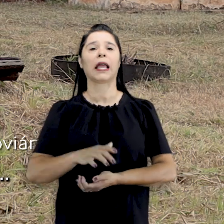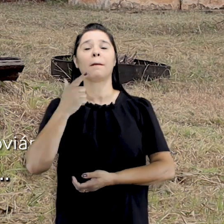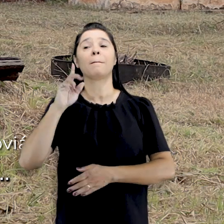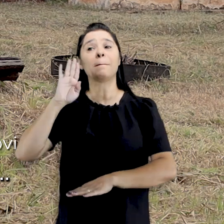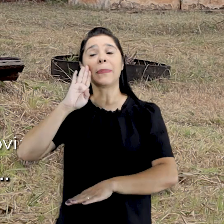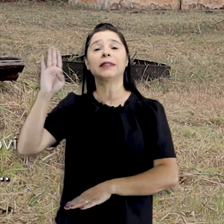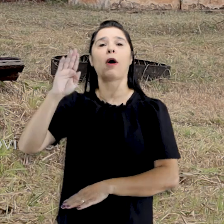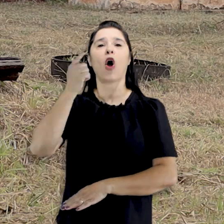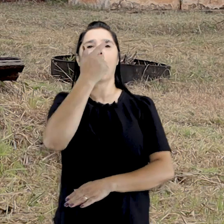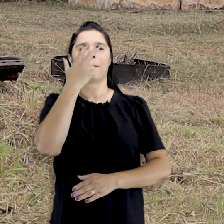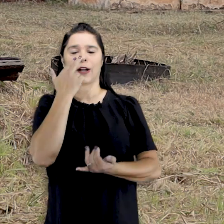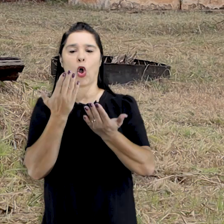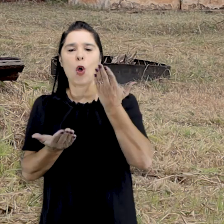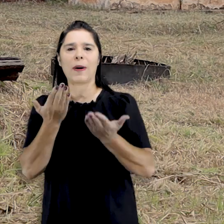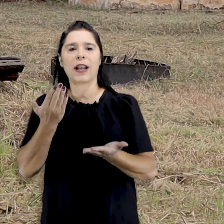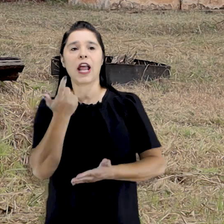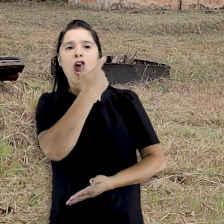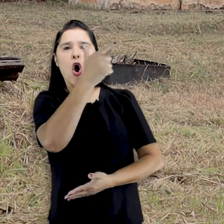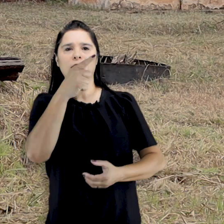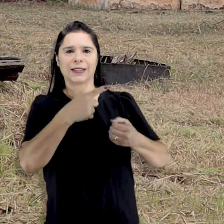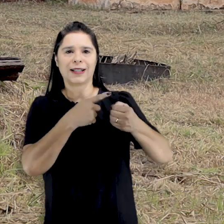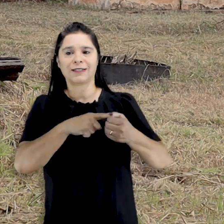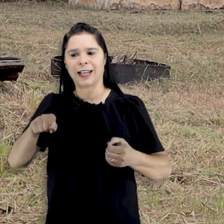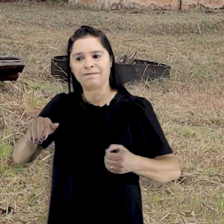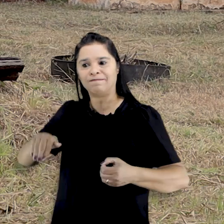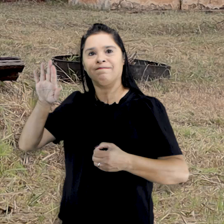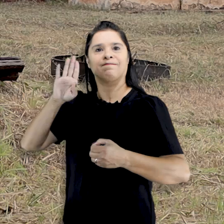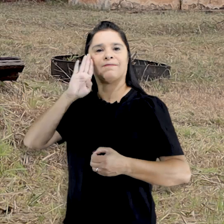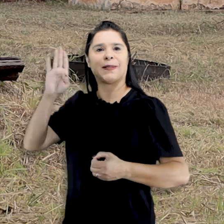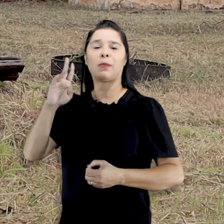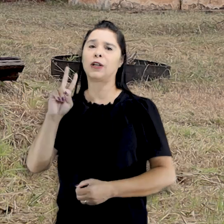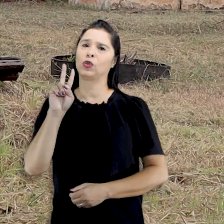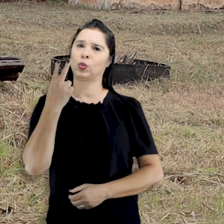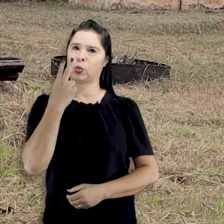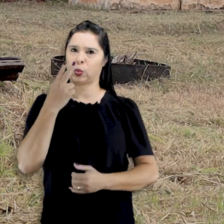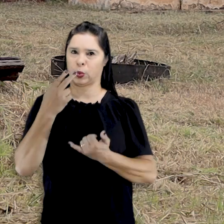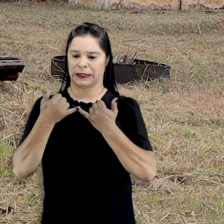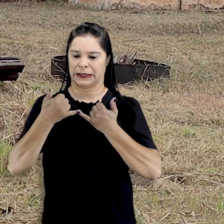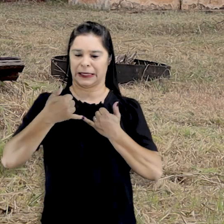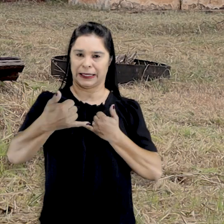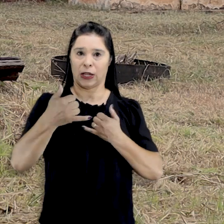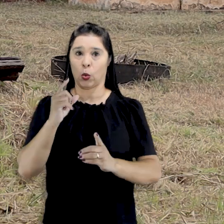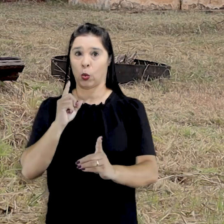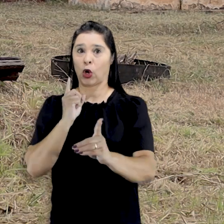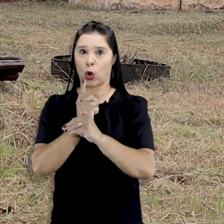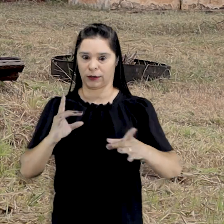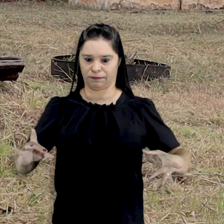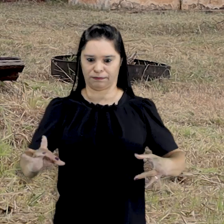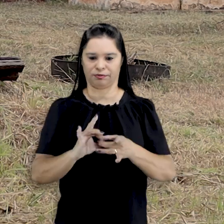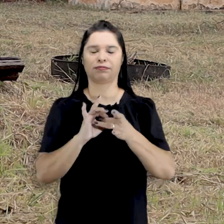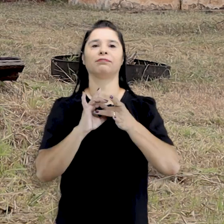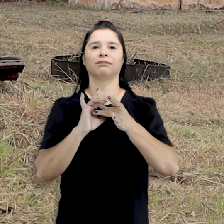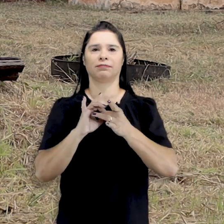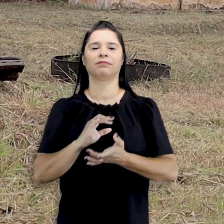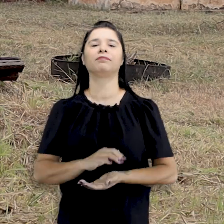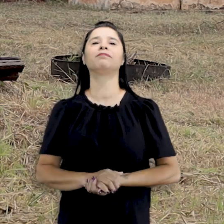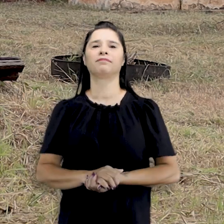região, né? Aqui a gente tinha a confluência de duas linhas, né? Era o encontro de duas linhas e, por isso,